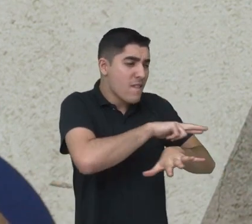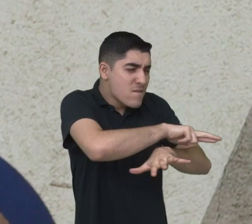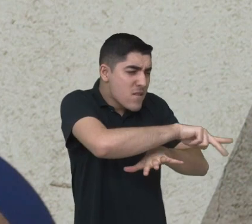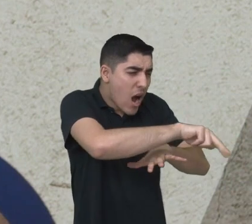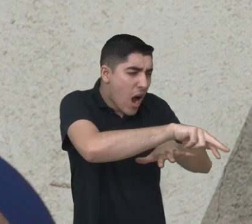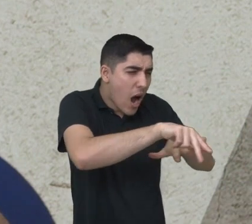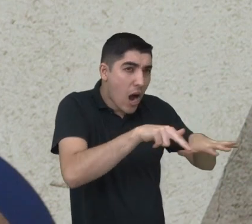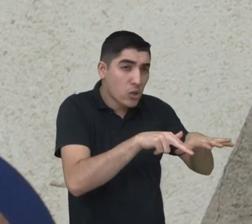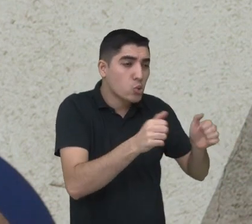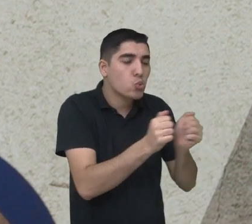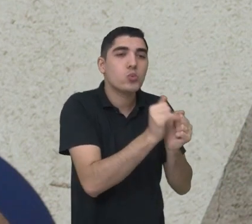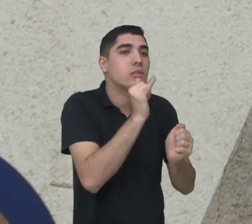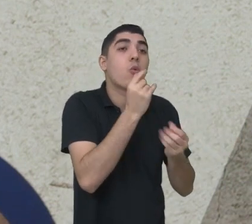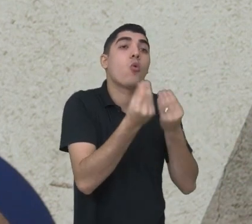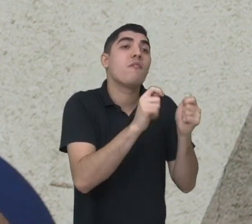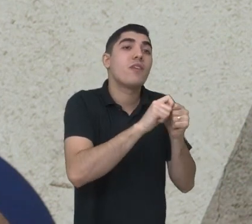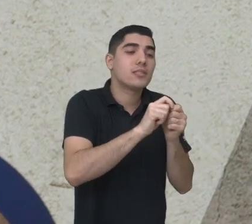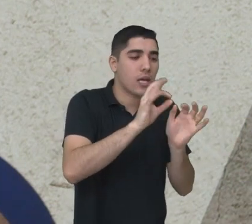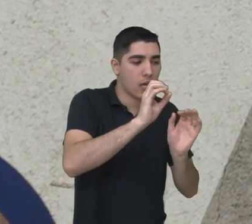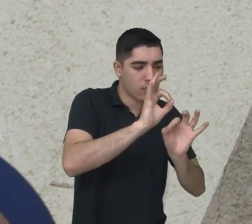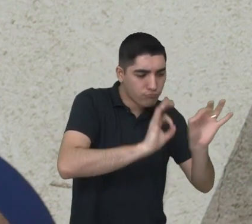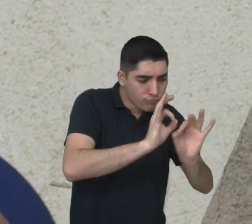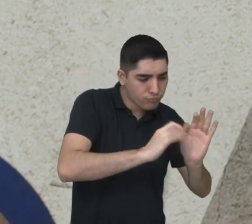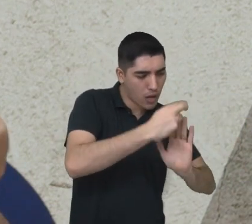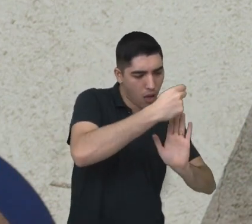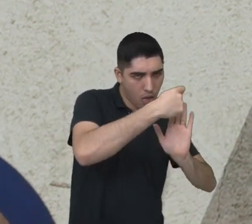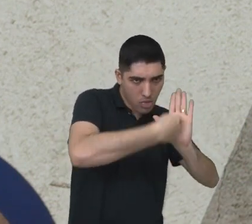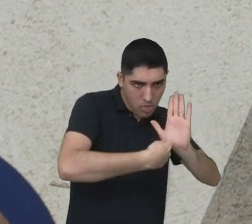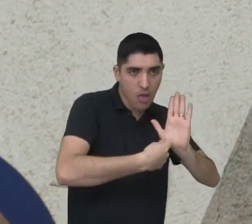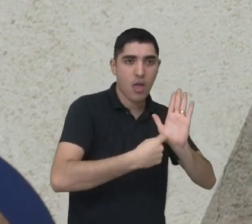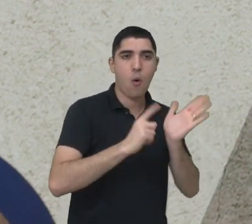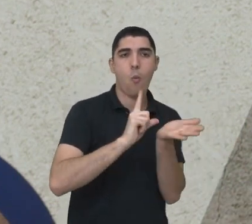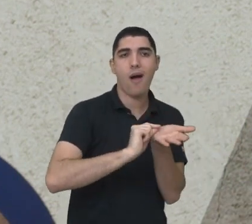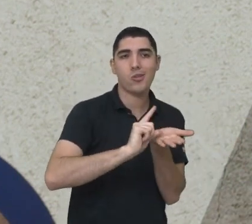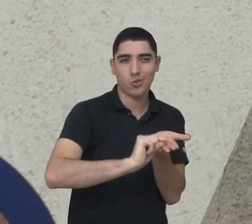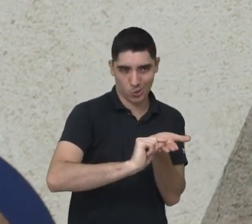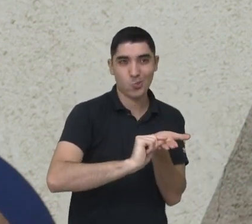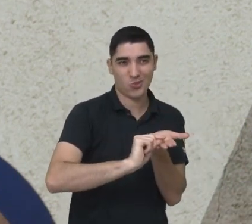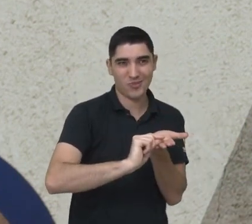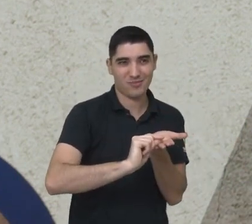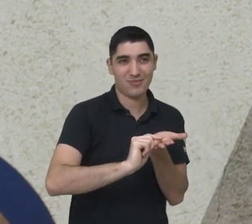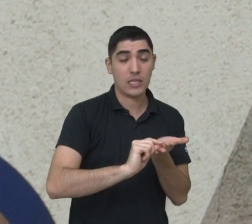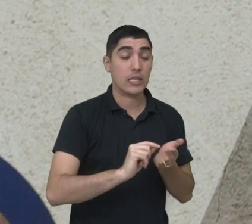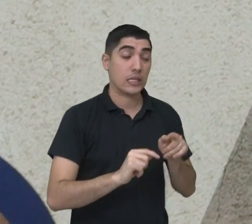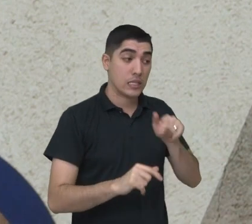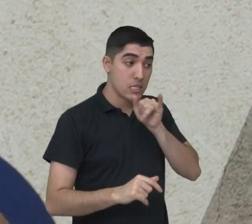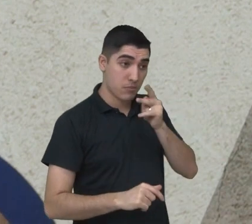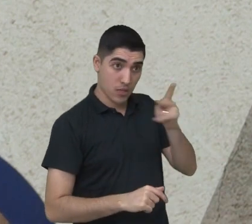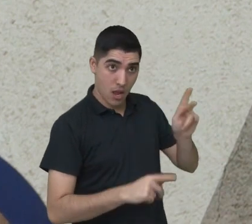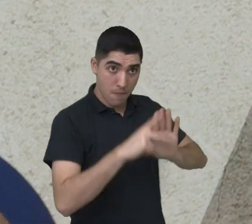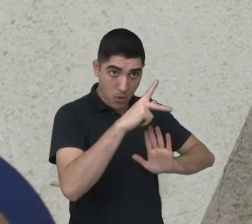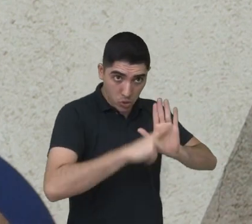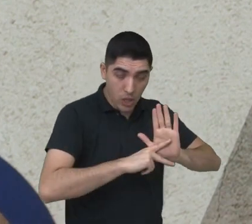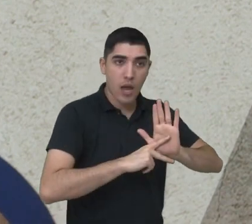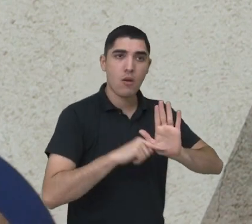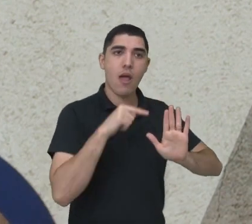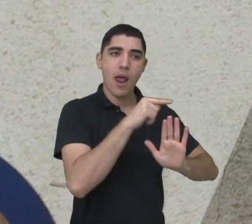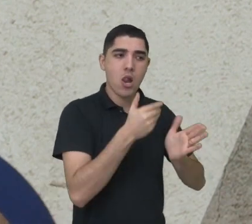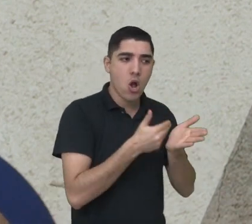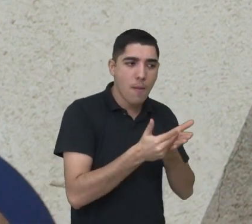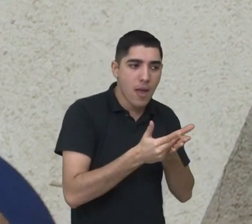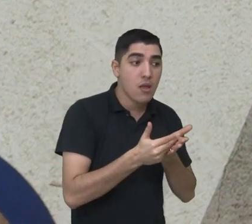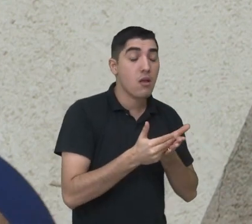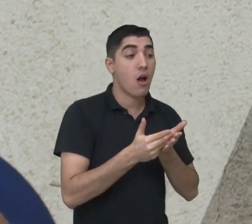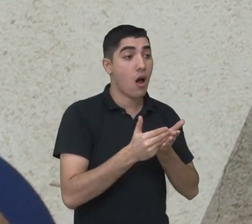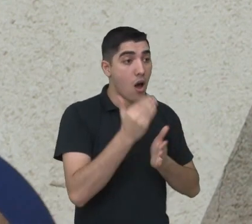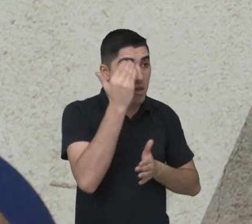artigo científico. Então, assim, dentro daquele semestre que ele estudar, dentro de um formato de projeto, ele já